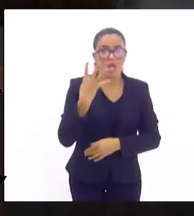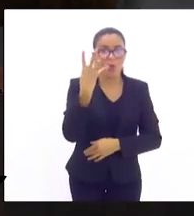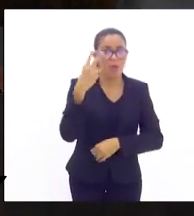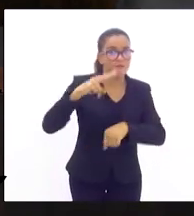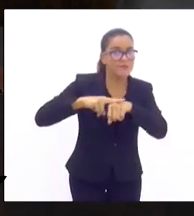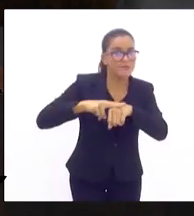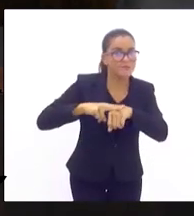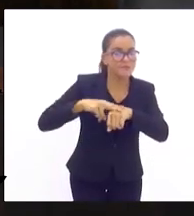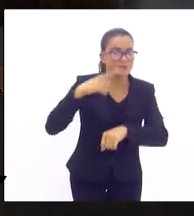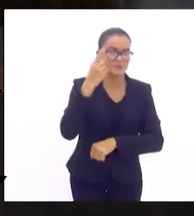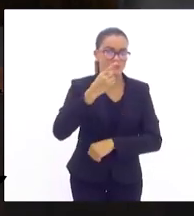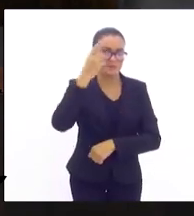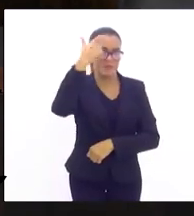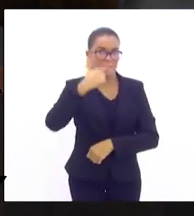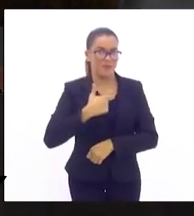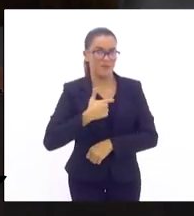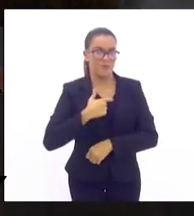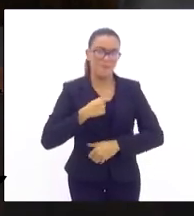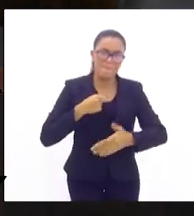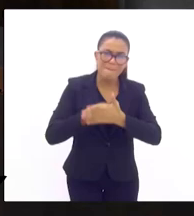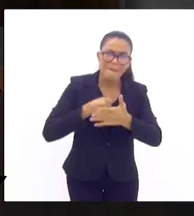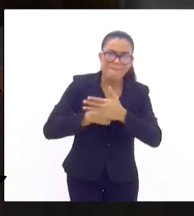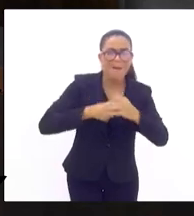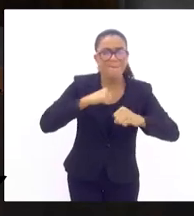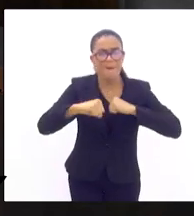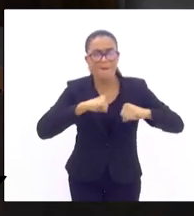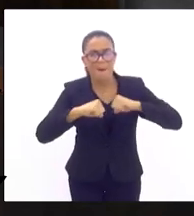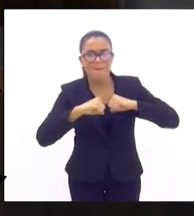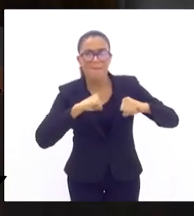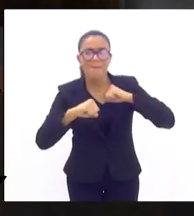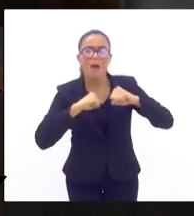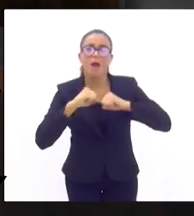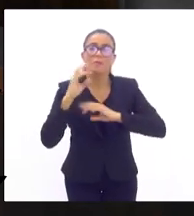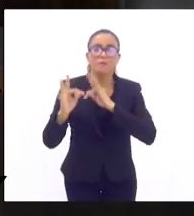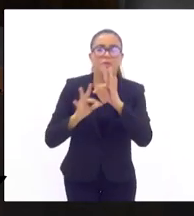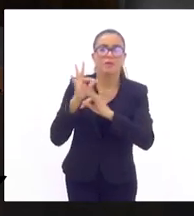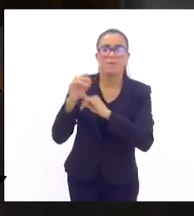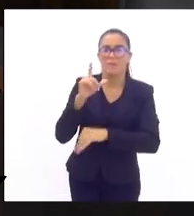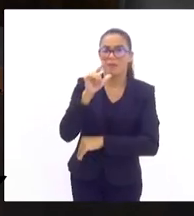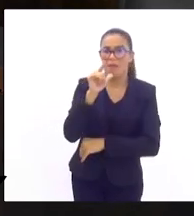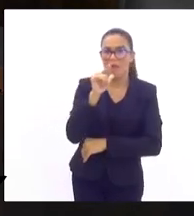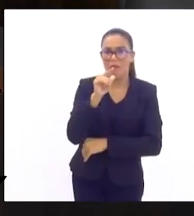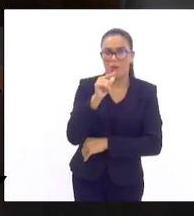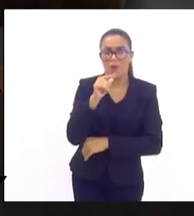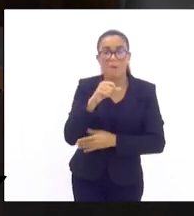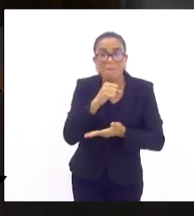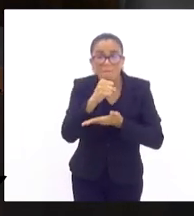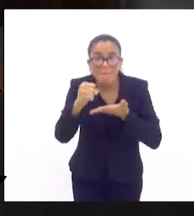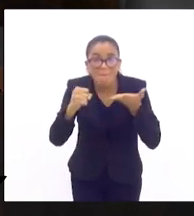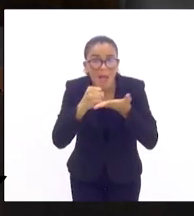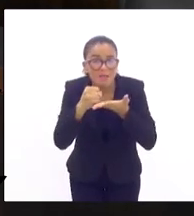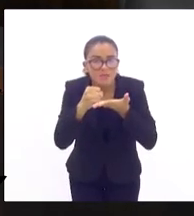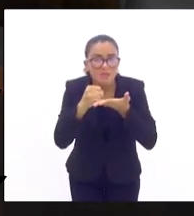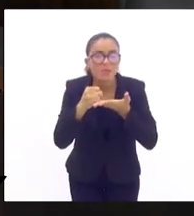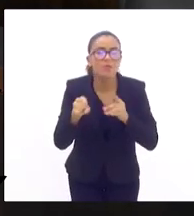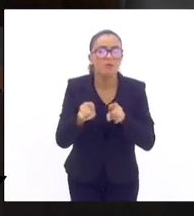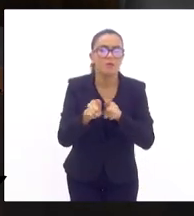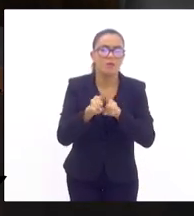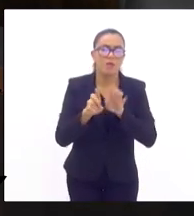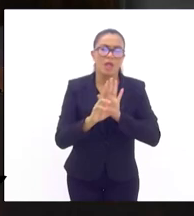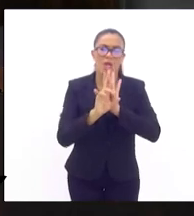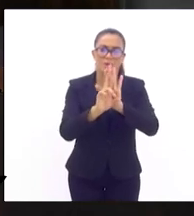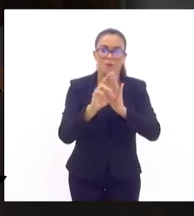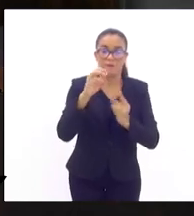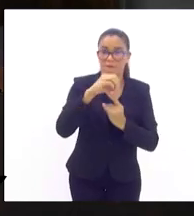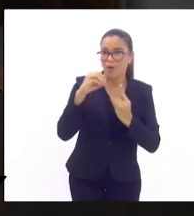Jari, sempre lutando pela questão do marco do saneamento ambiental, do saneamento básico. E nós temos aqui representantes da